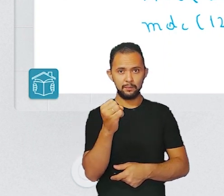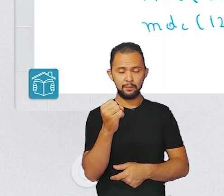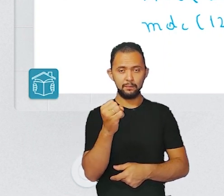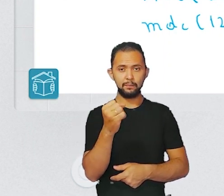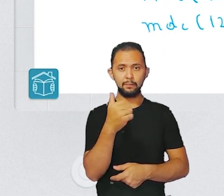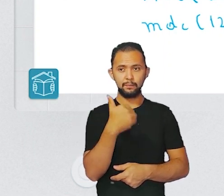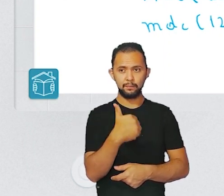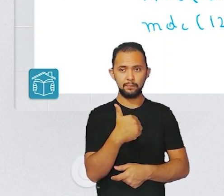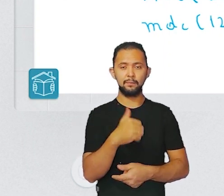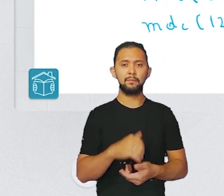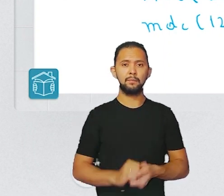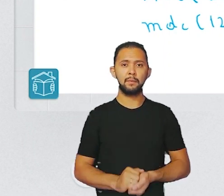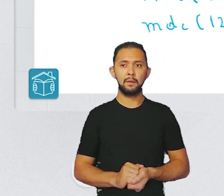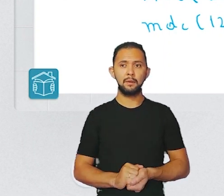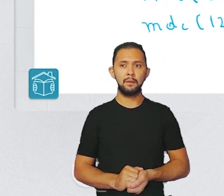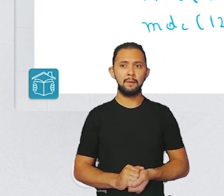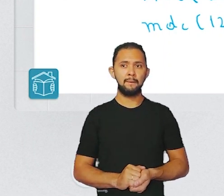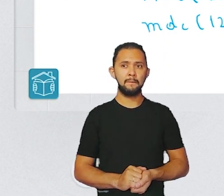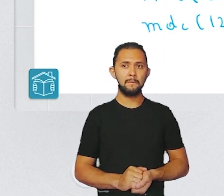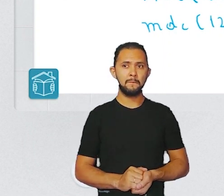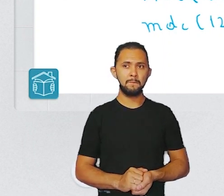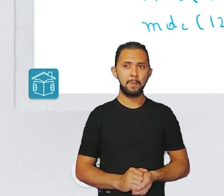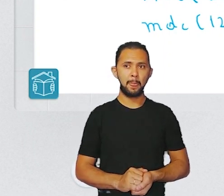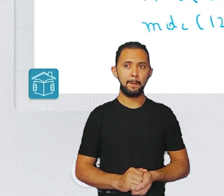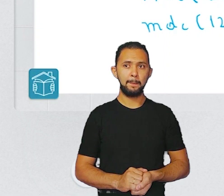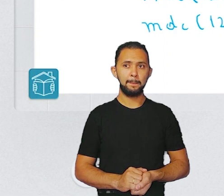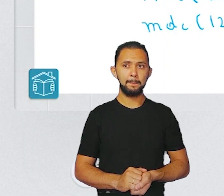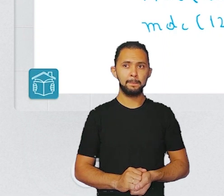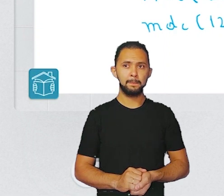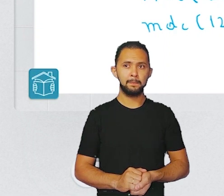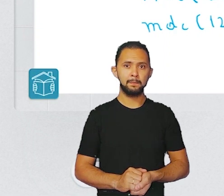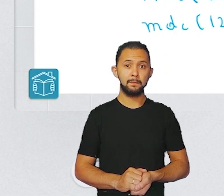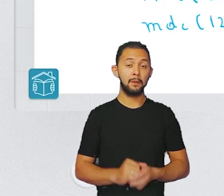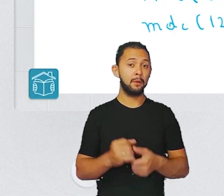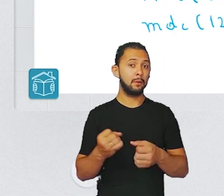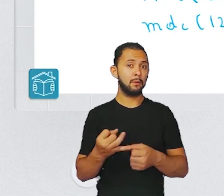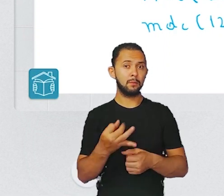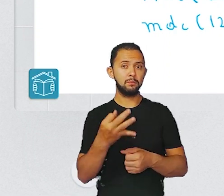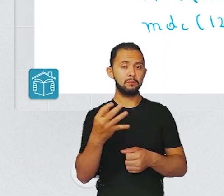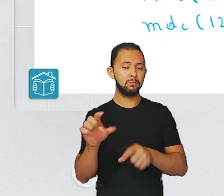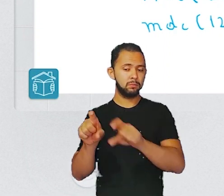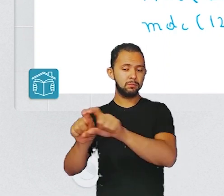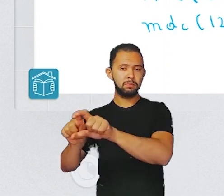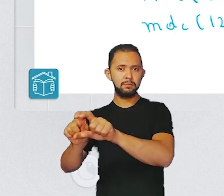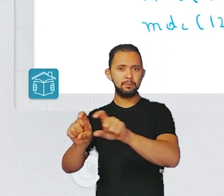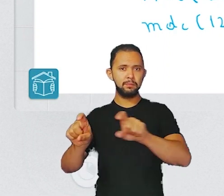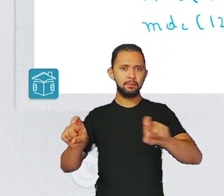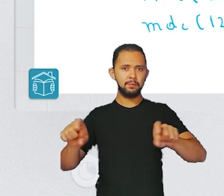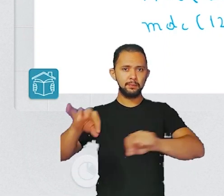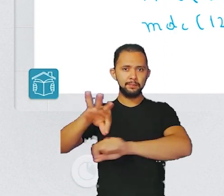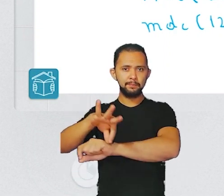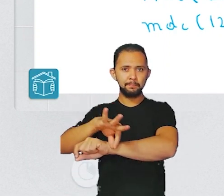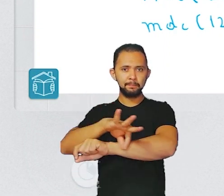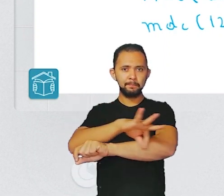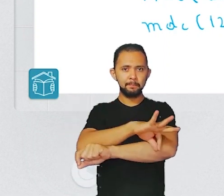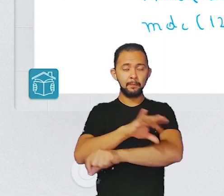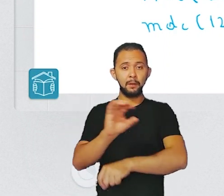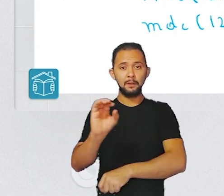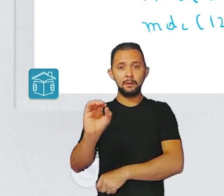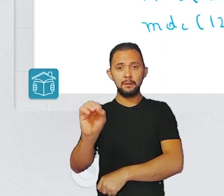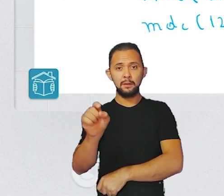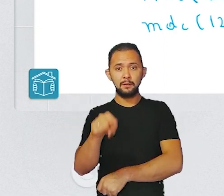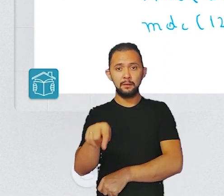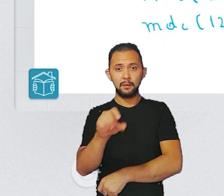0,8. Tranquilo? Então, as barras vão ter todas esse tamanho. Aí, o que é que nós fazemos agora